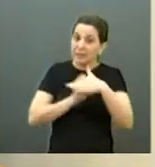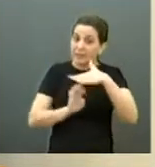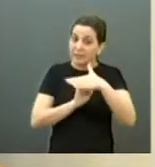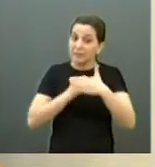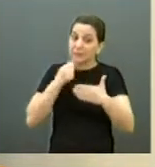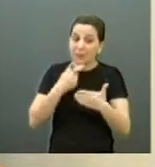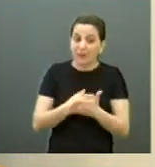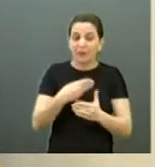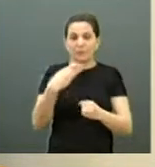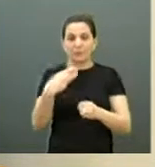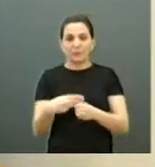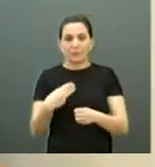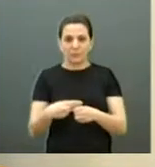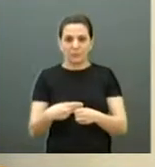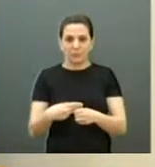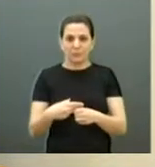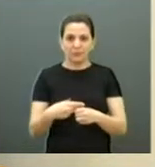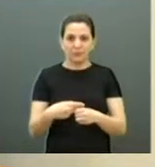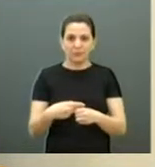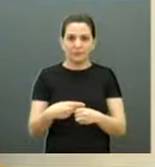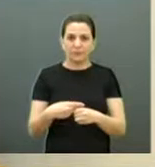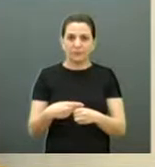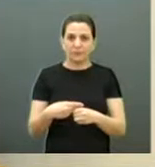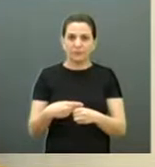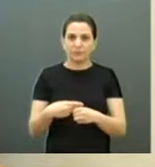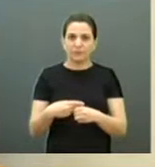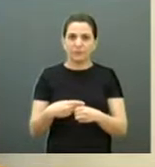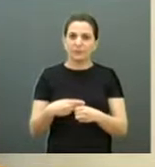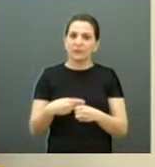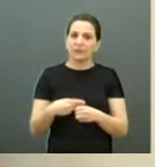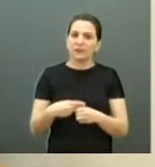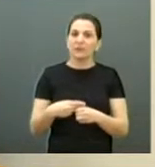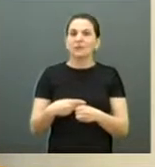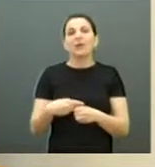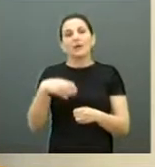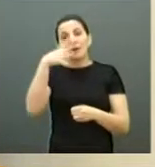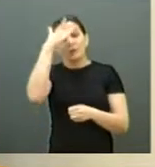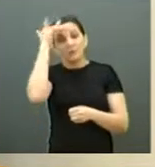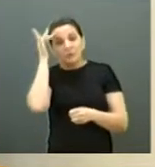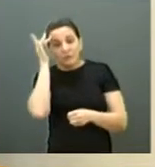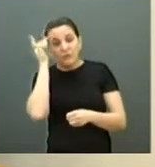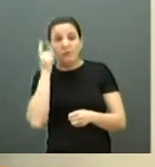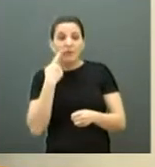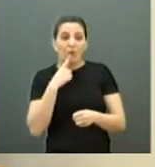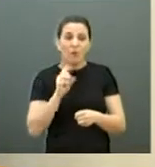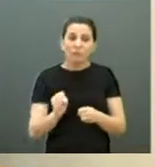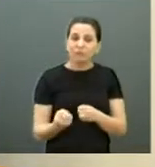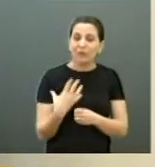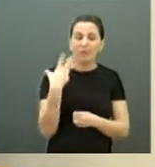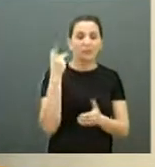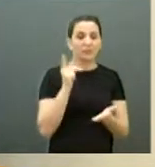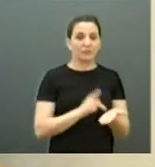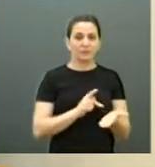ao município e segundo ele isso em alguns casos não aconteceu